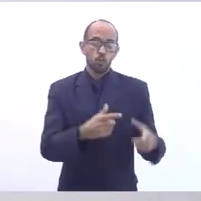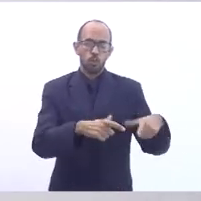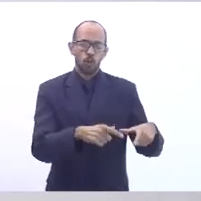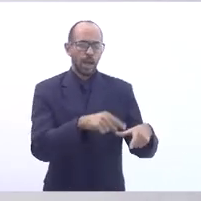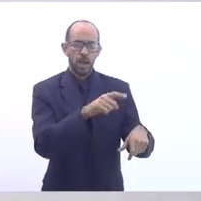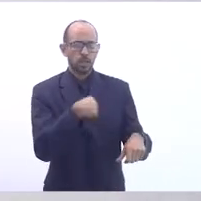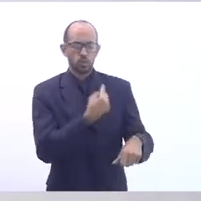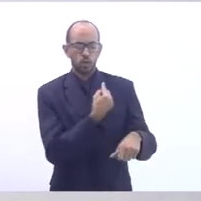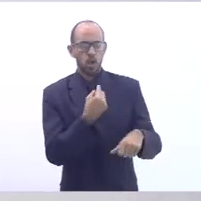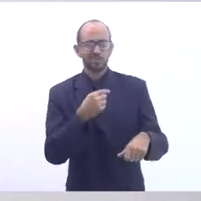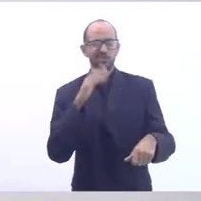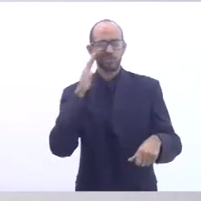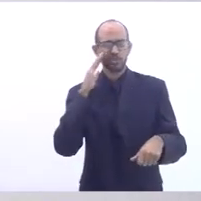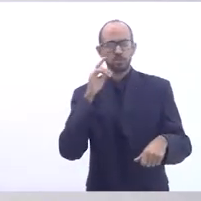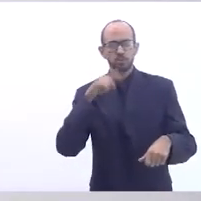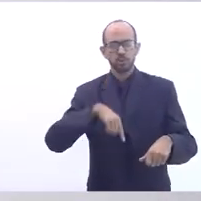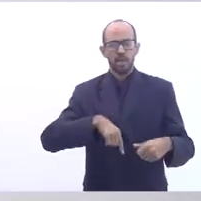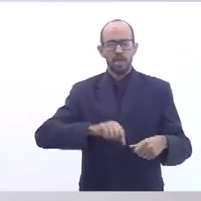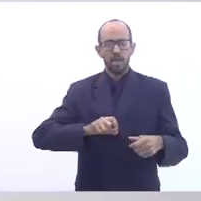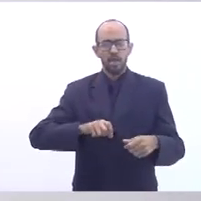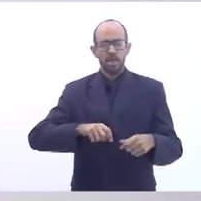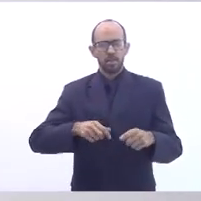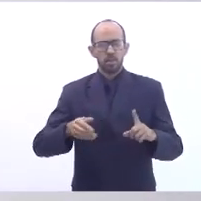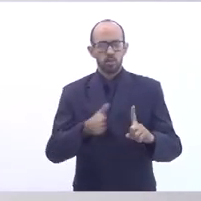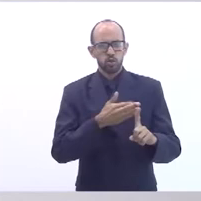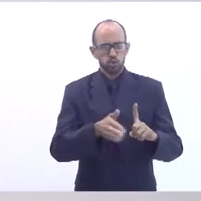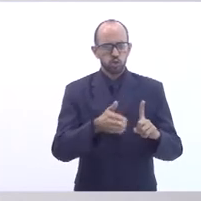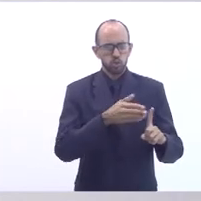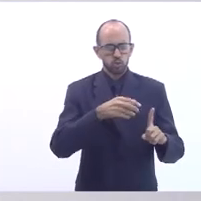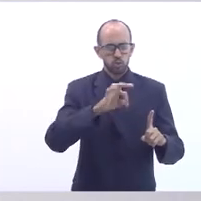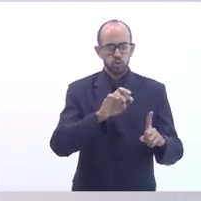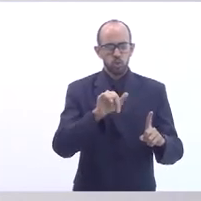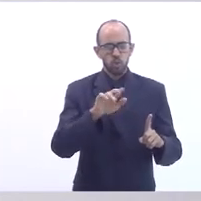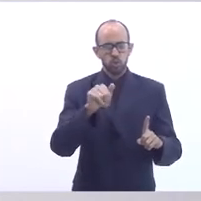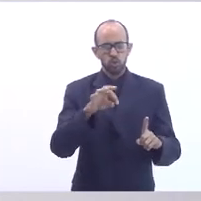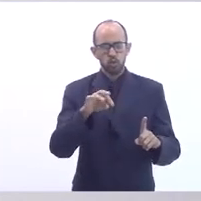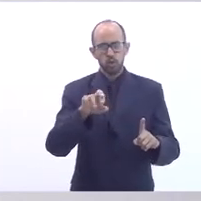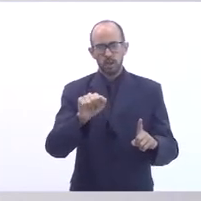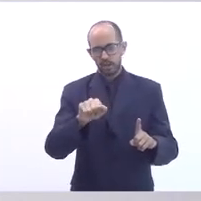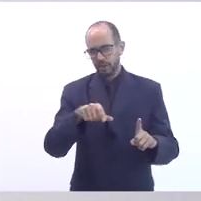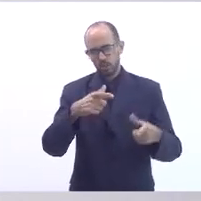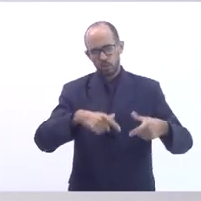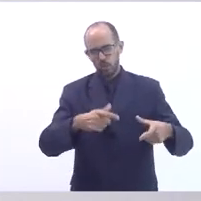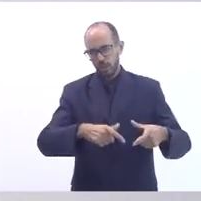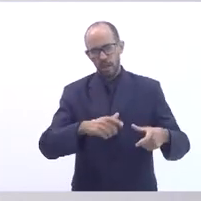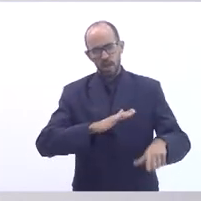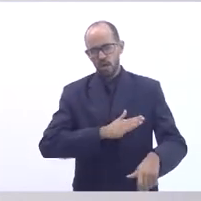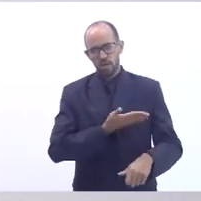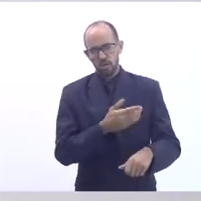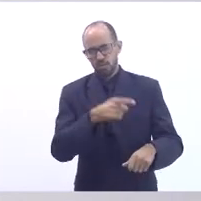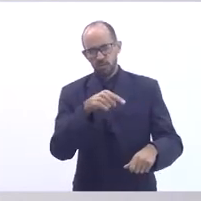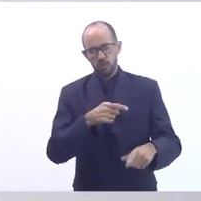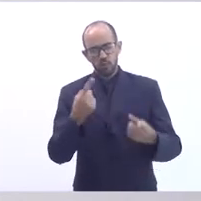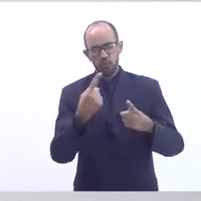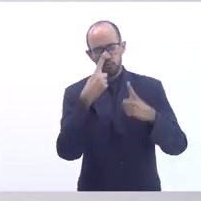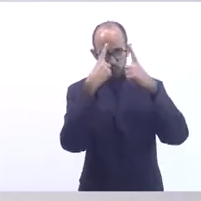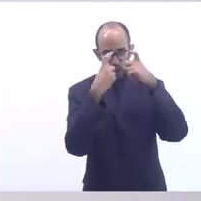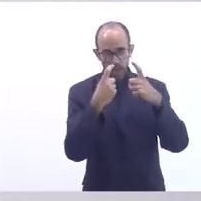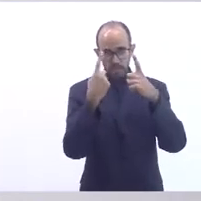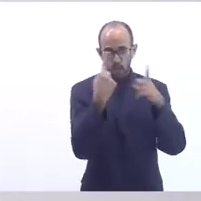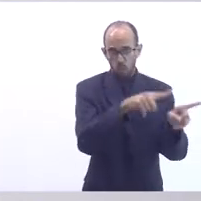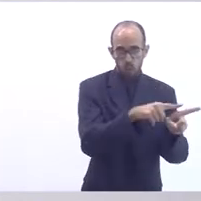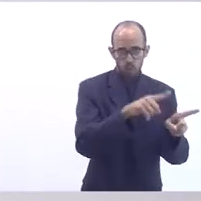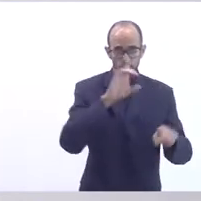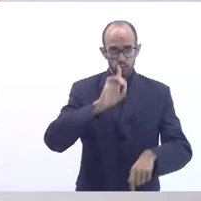conhece por tortura por condições mais decoradas possíveis por violação de direitos humanos e